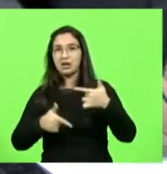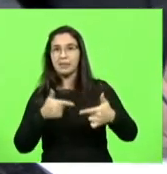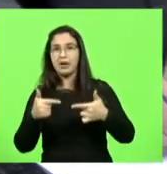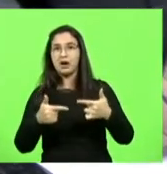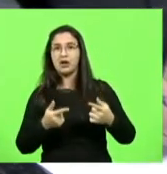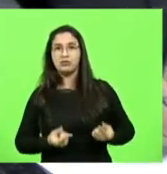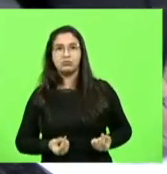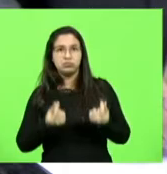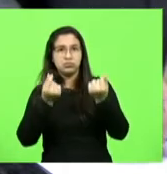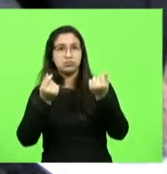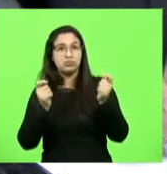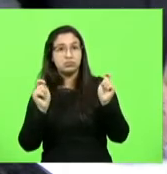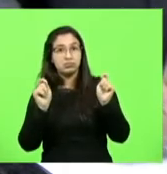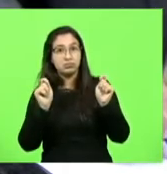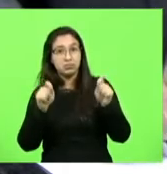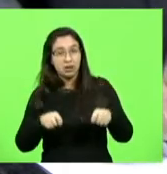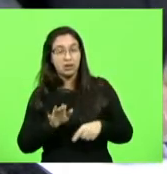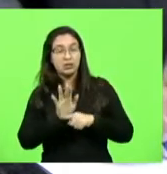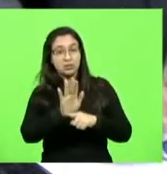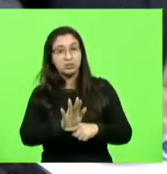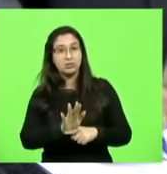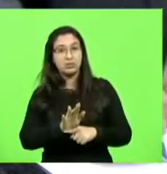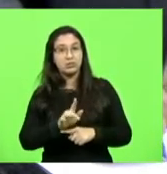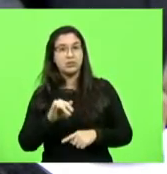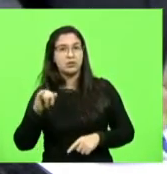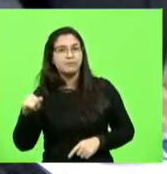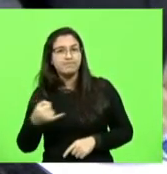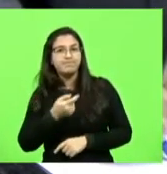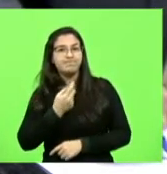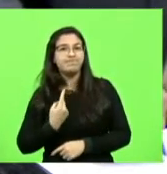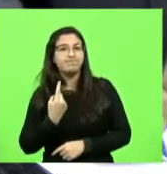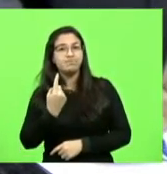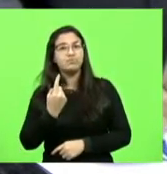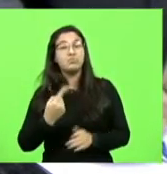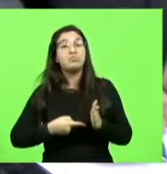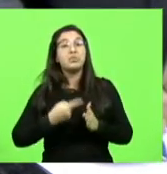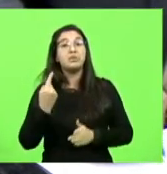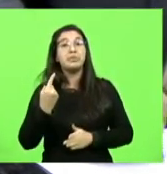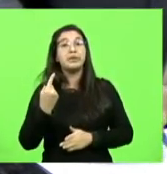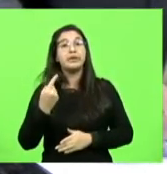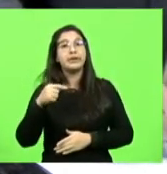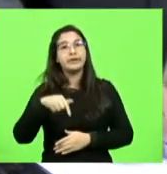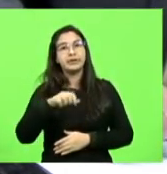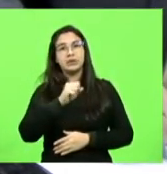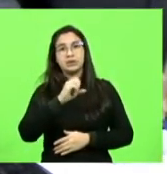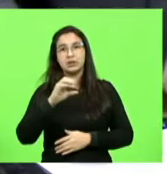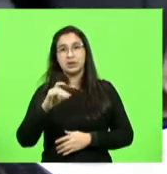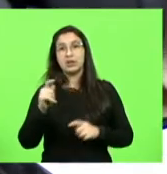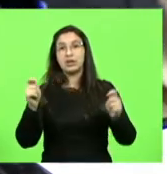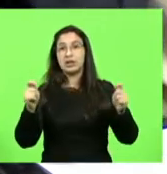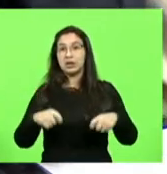Então, nós temos uma oportunidade única, talvez a primeira vez na história que Santa Catarina tem uma oportunidade de aprovar